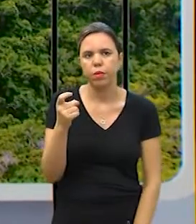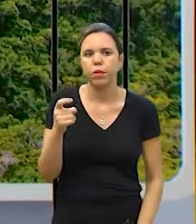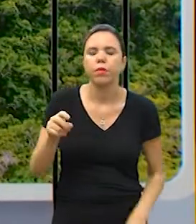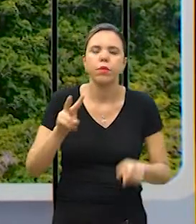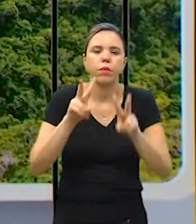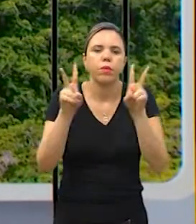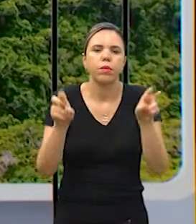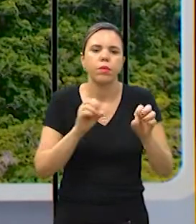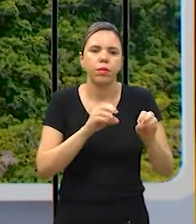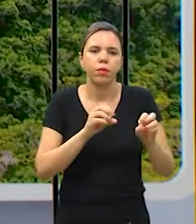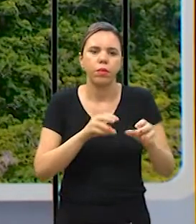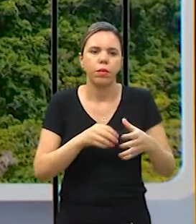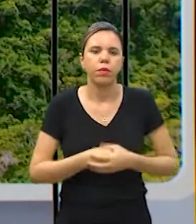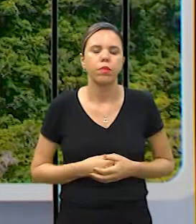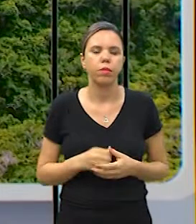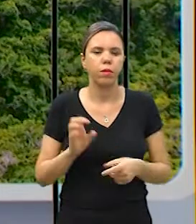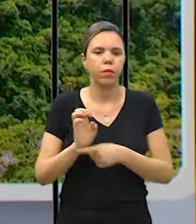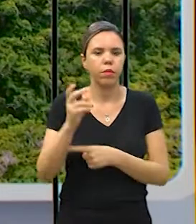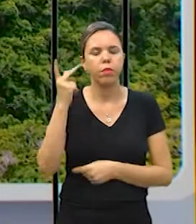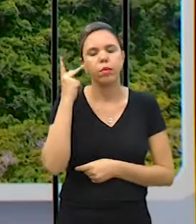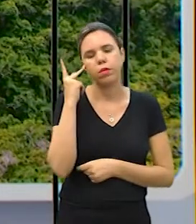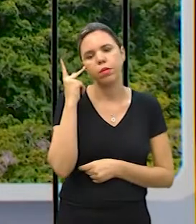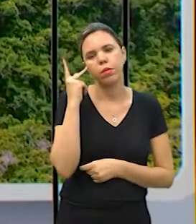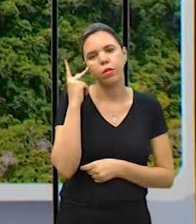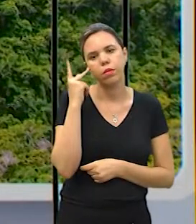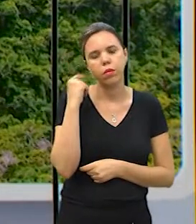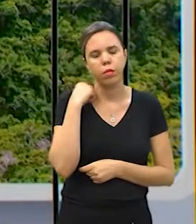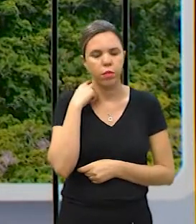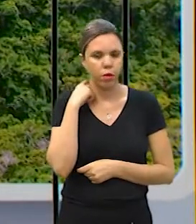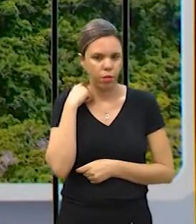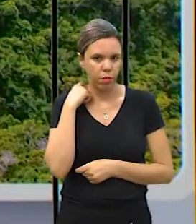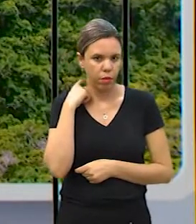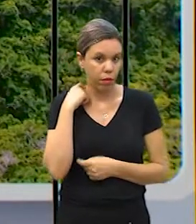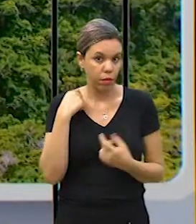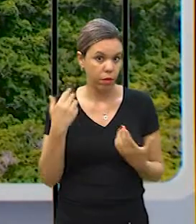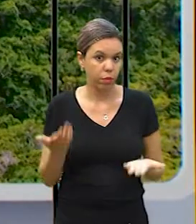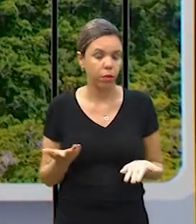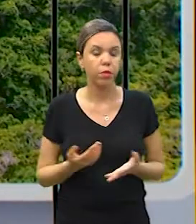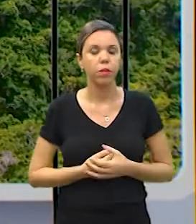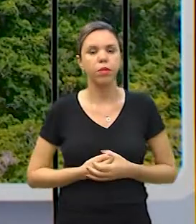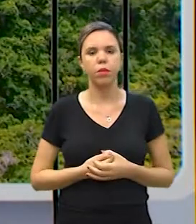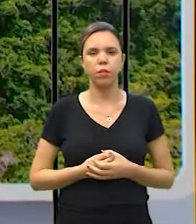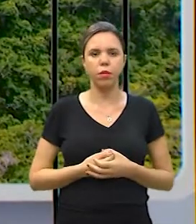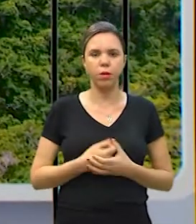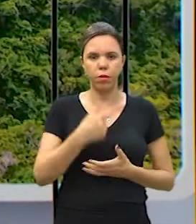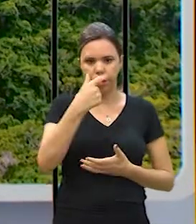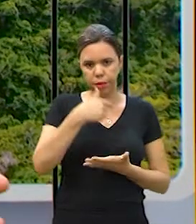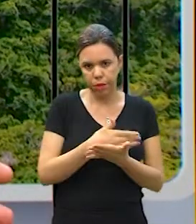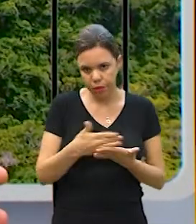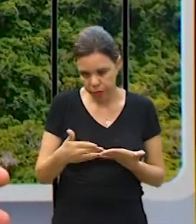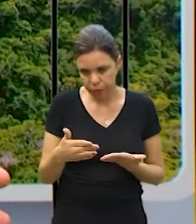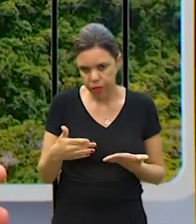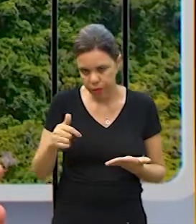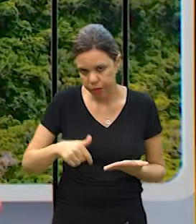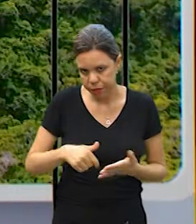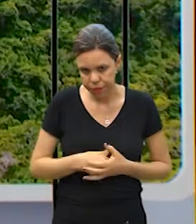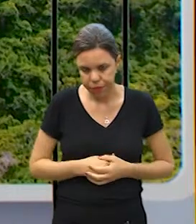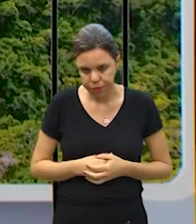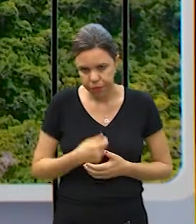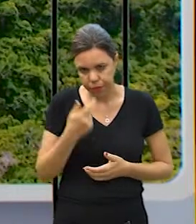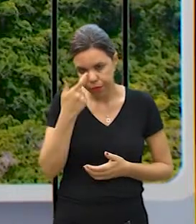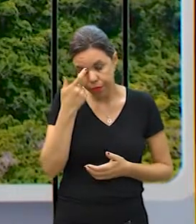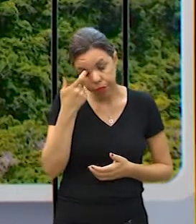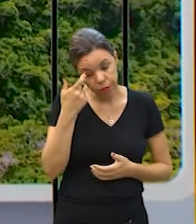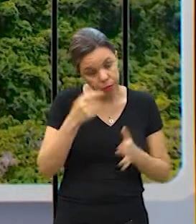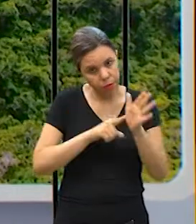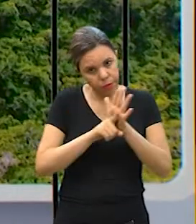interessantes sobre a educação no estado de São Paulo, enfim, né? Mas eu iniciaria